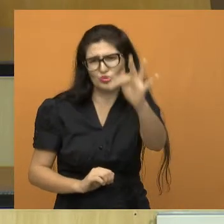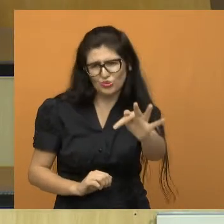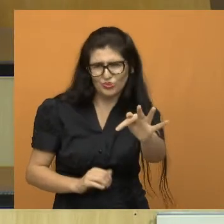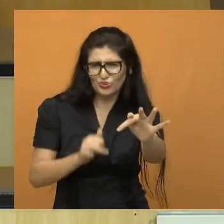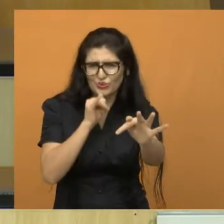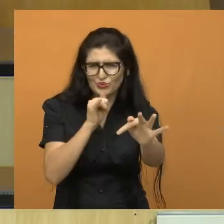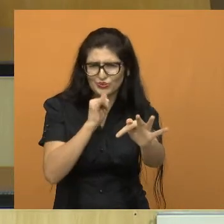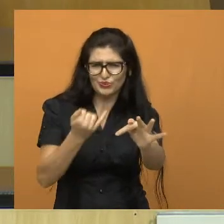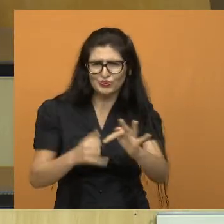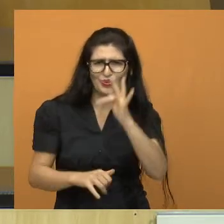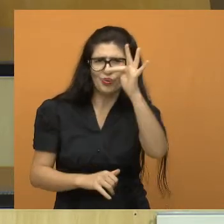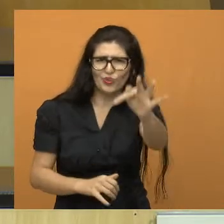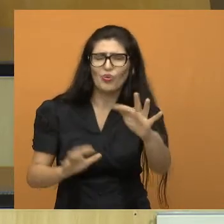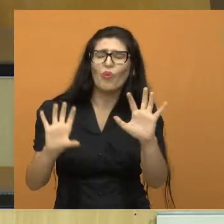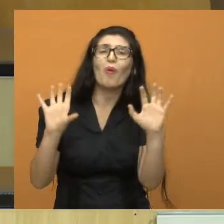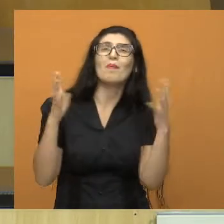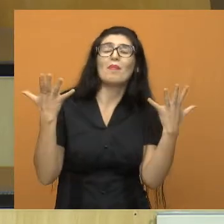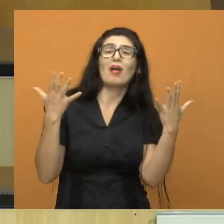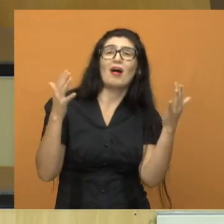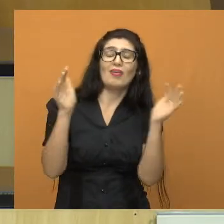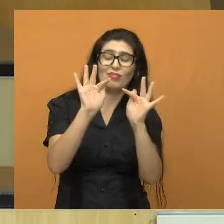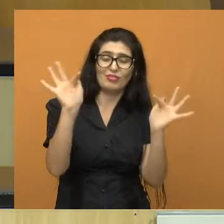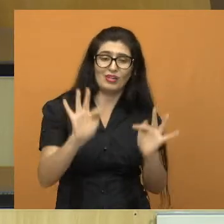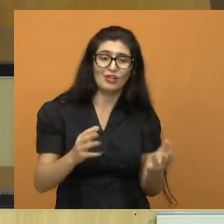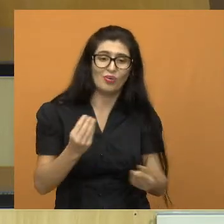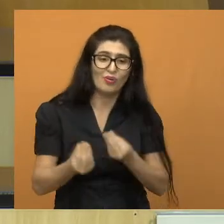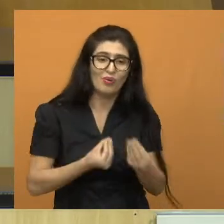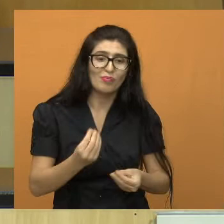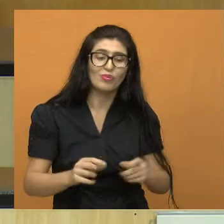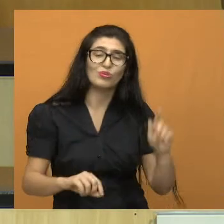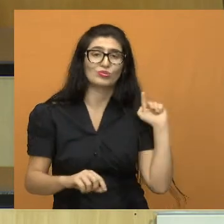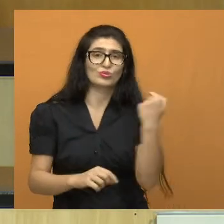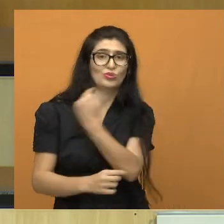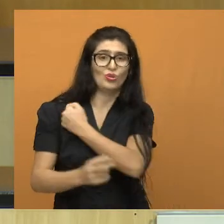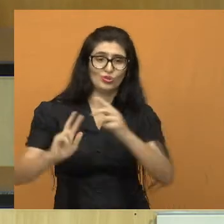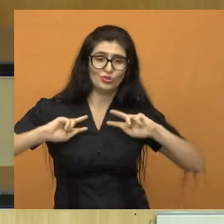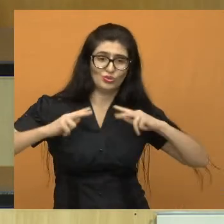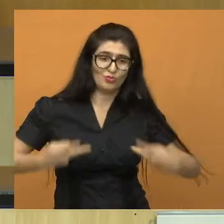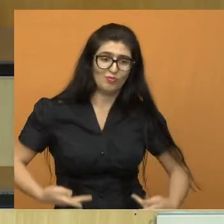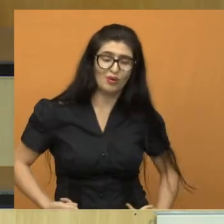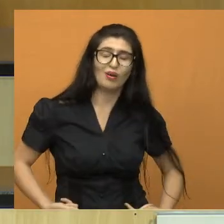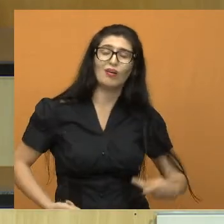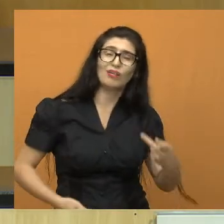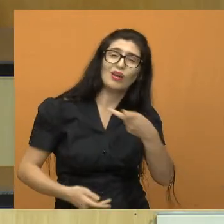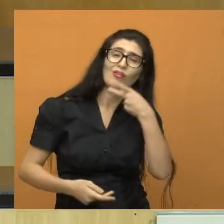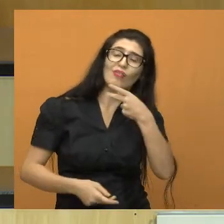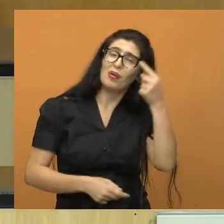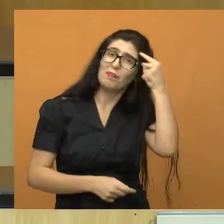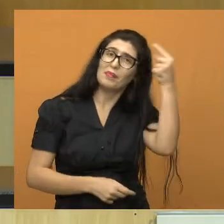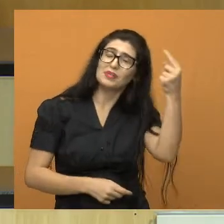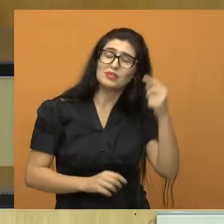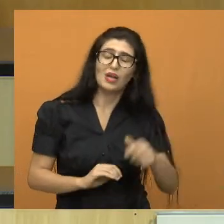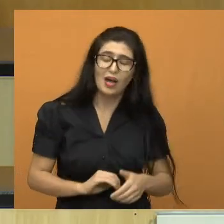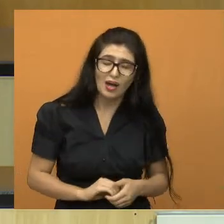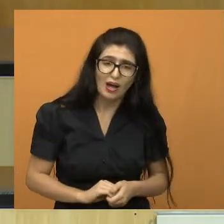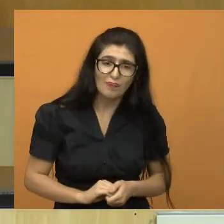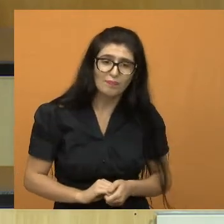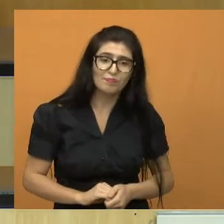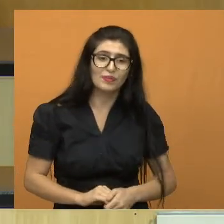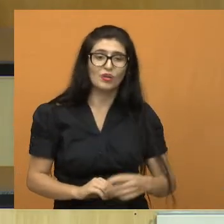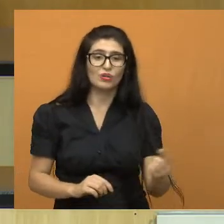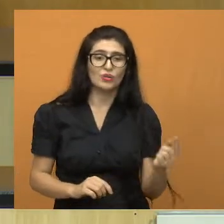o que comemorar. Nós estamos aqui, enquanto seres humanos, discutindo que nós, e pelos